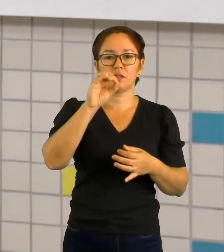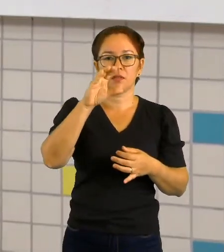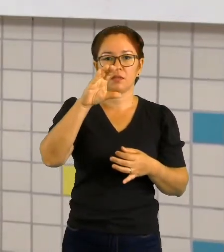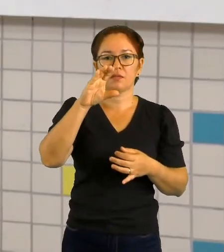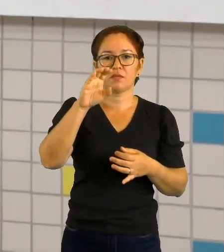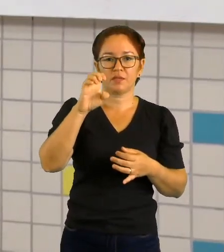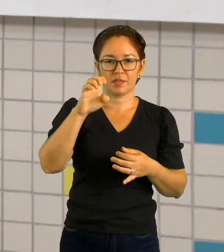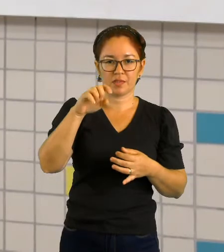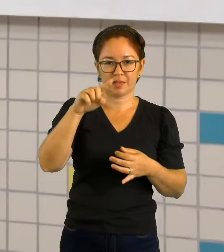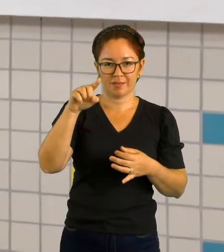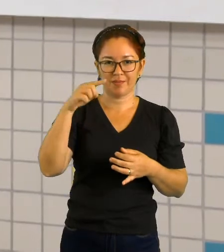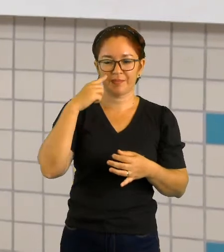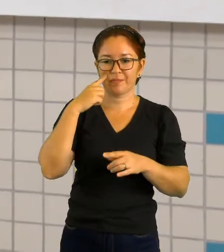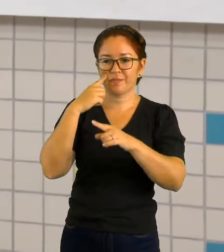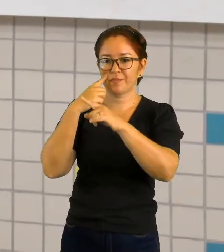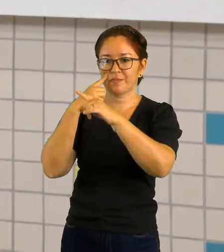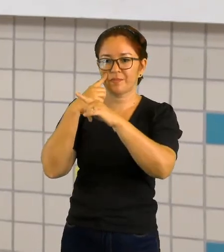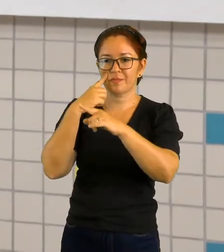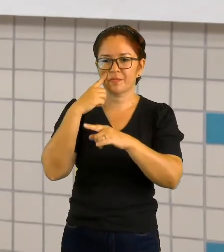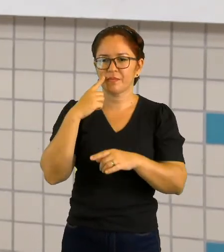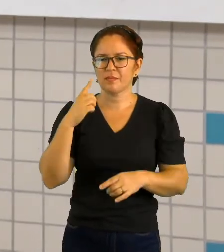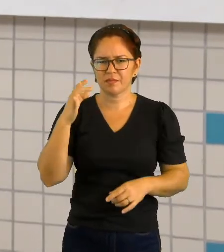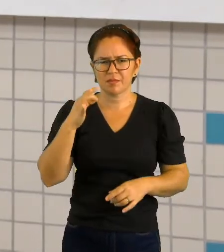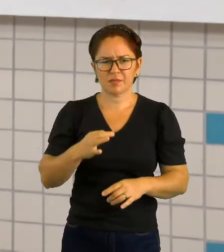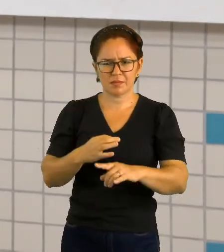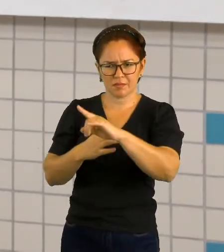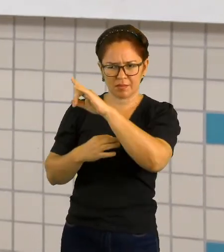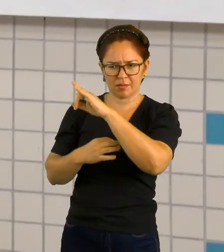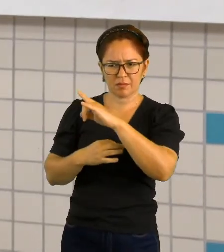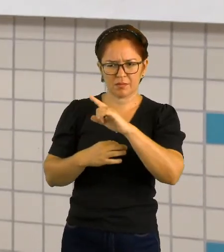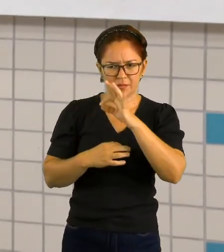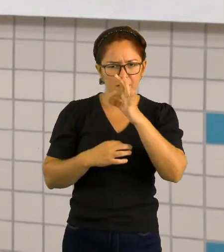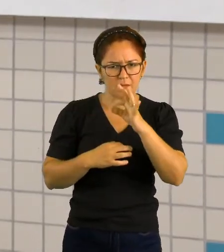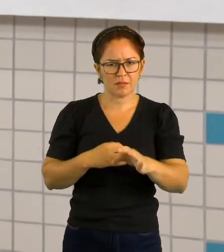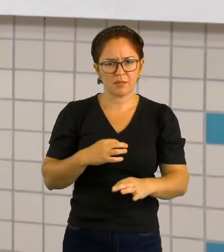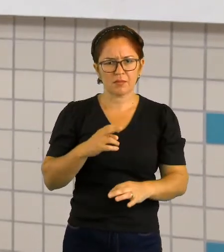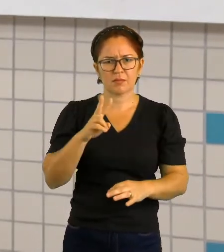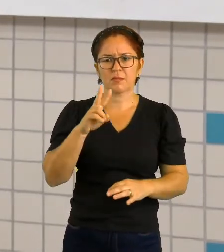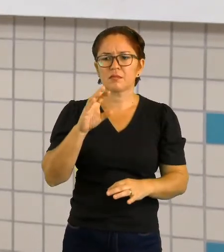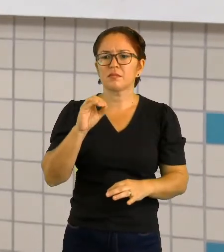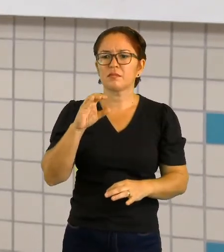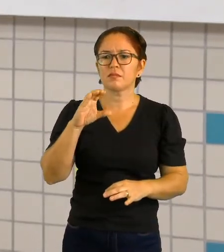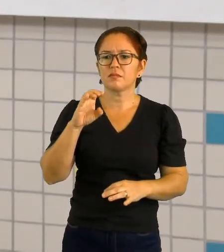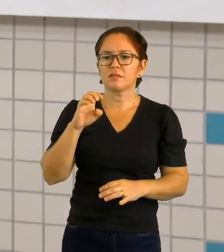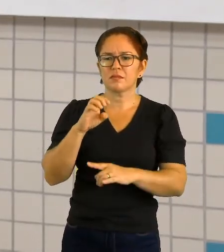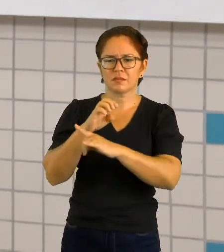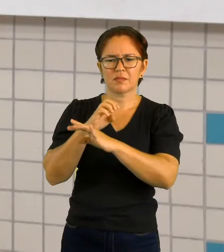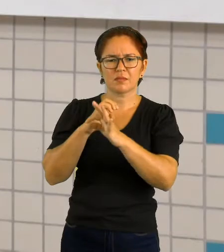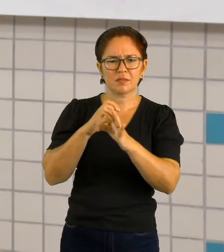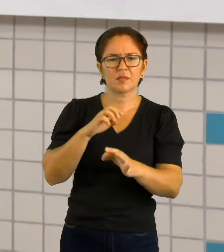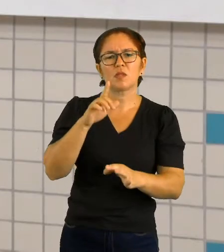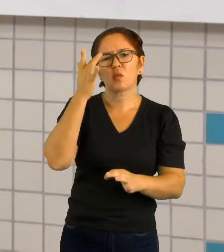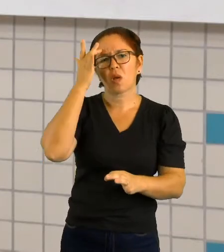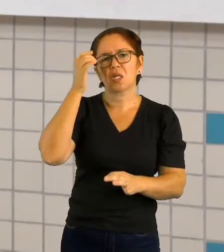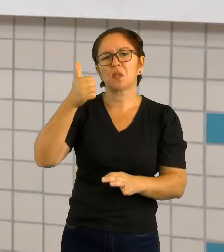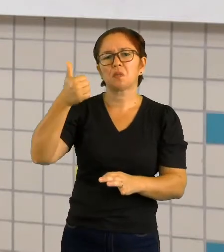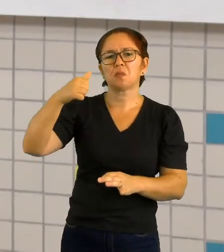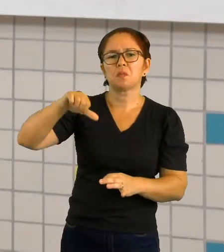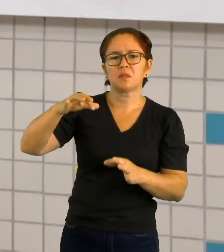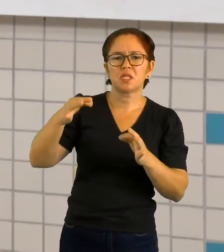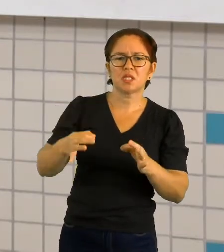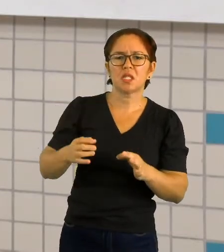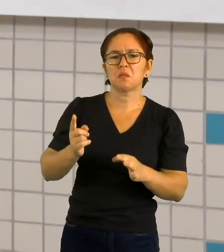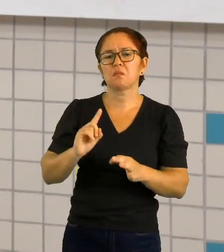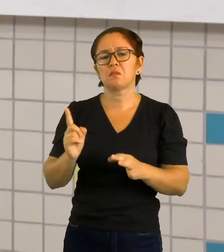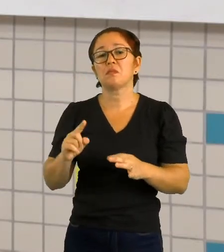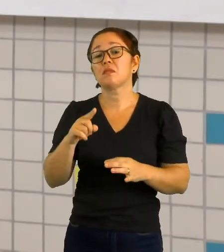Tá certo isso aqui? Eu escrevi de forma correta a palavra você? O que você acha? Tá